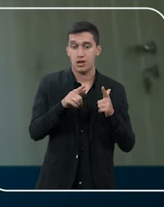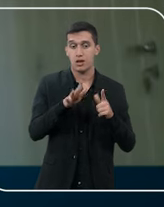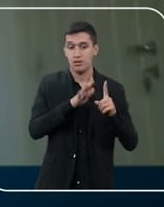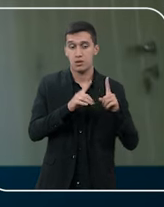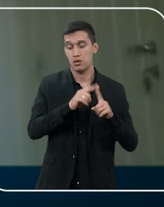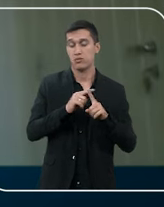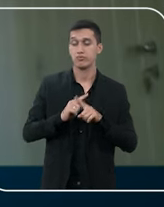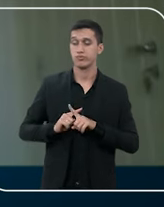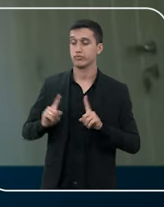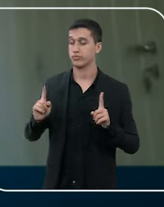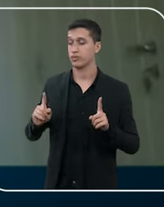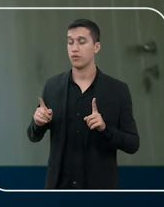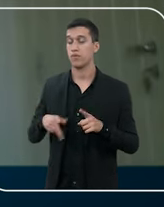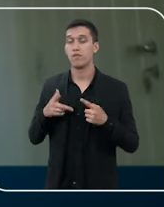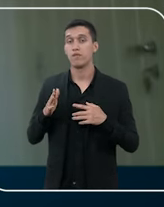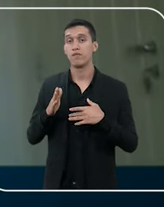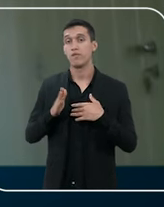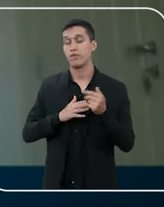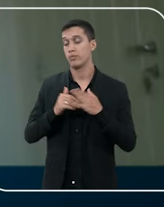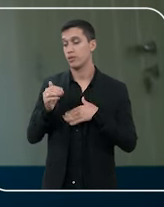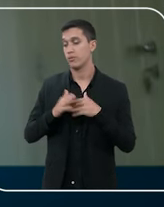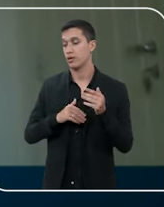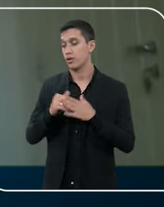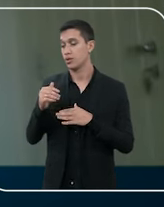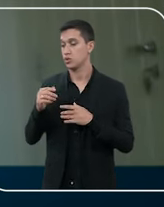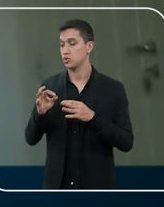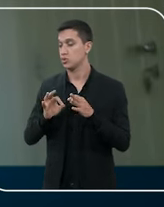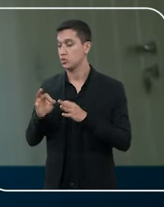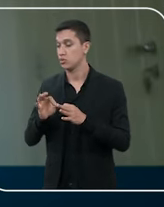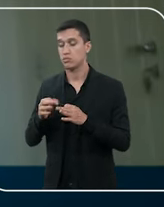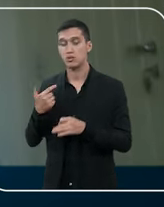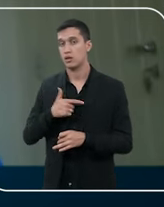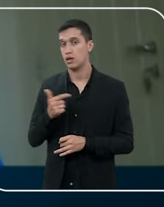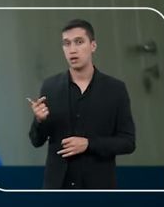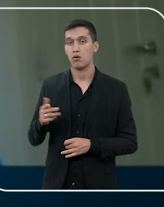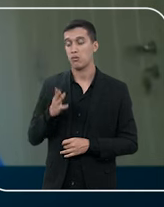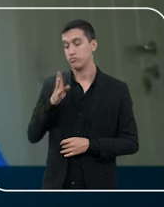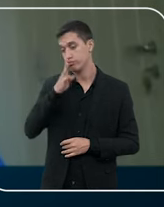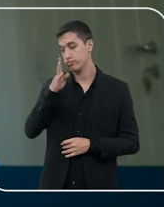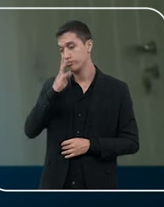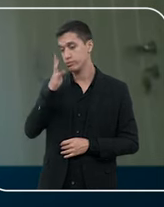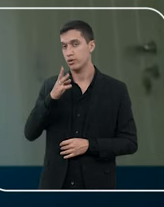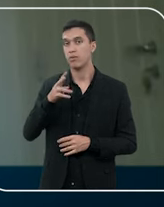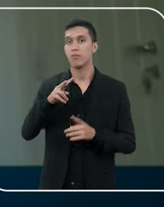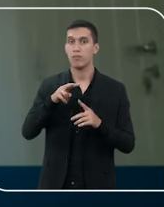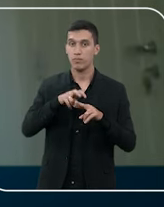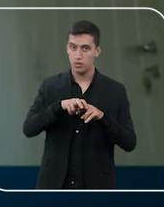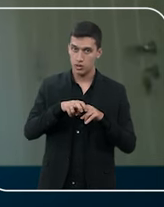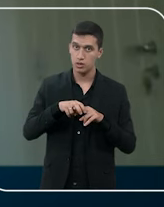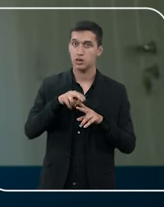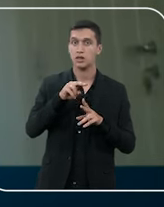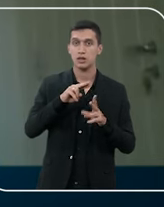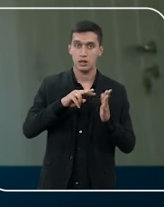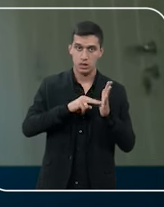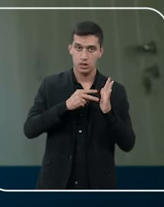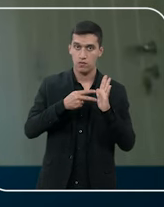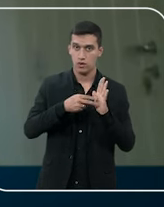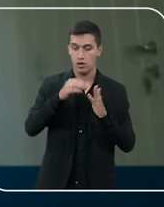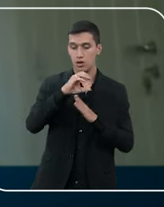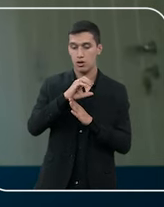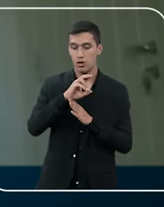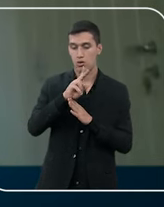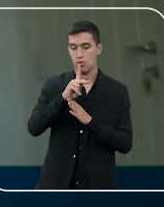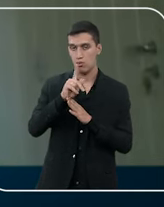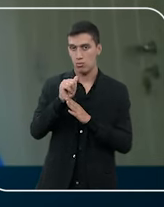negligência, imperícia ou imprudência. Então, por isso que o ato é culposo. É como se fosse o seguinte: olha, eu não